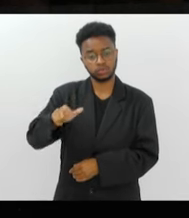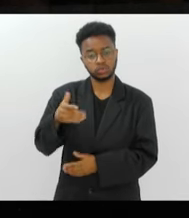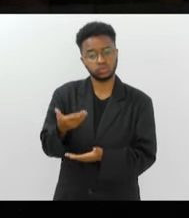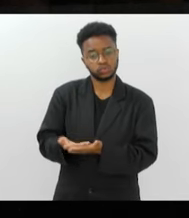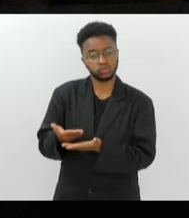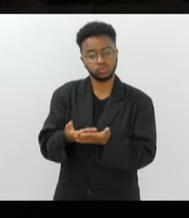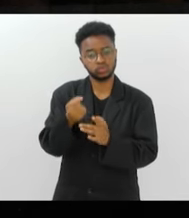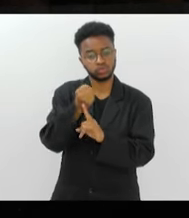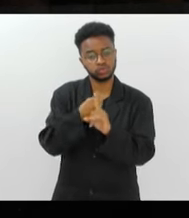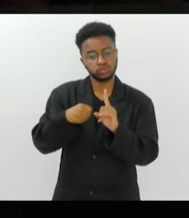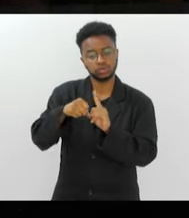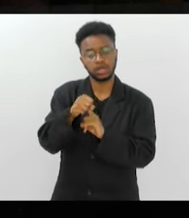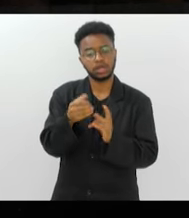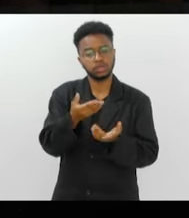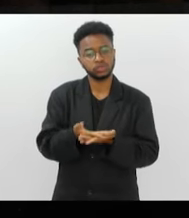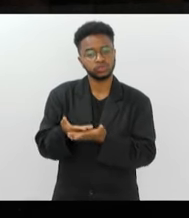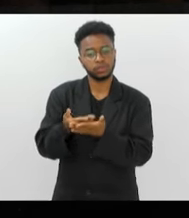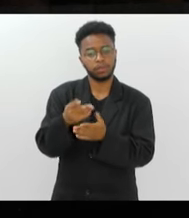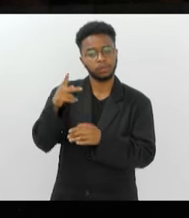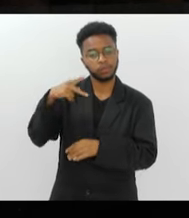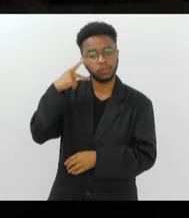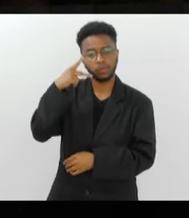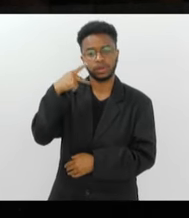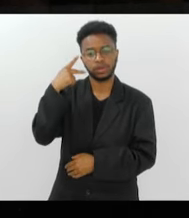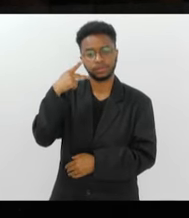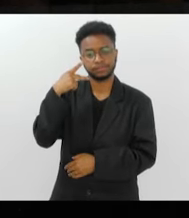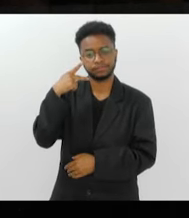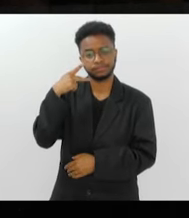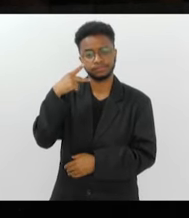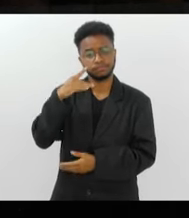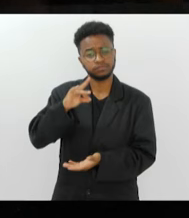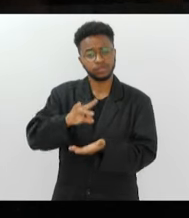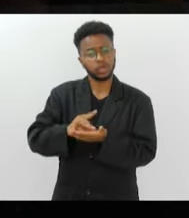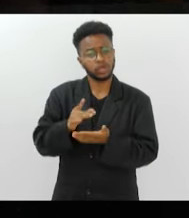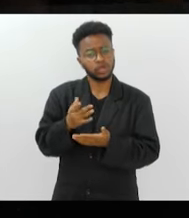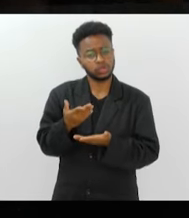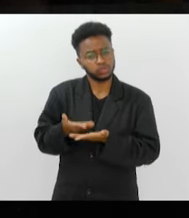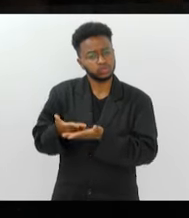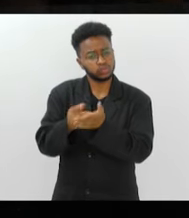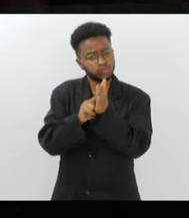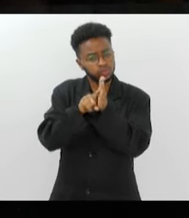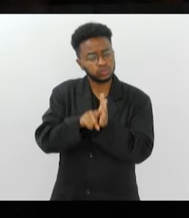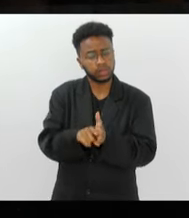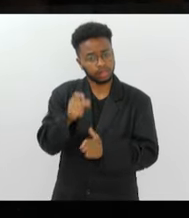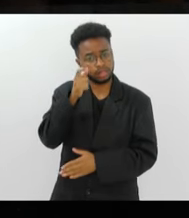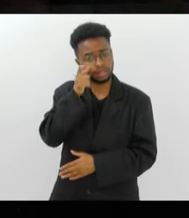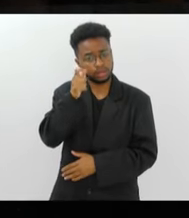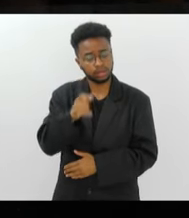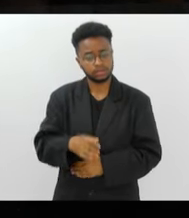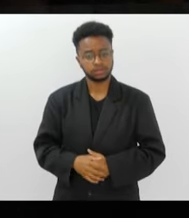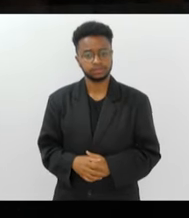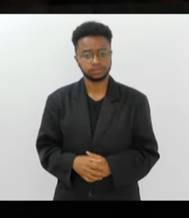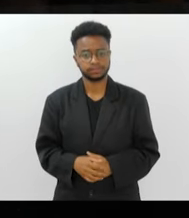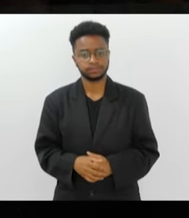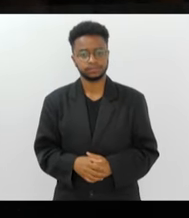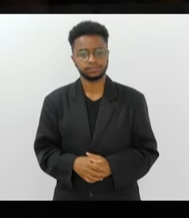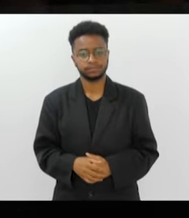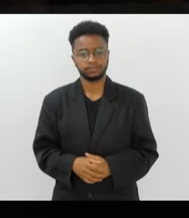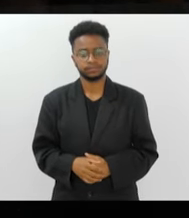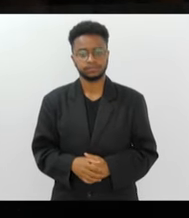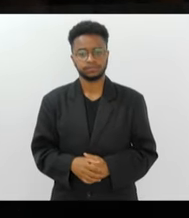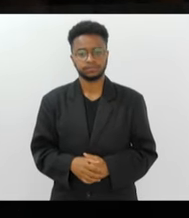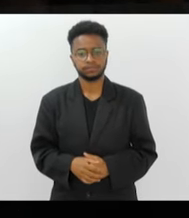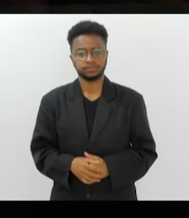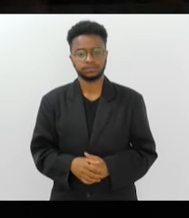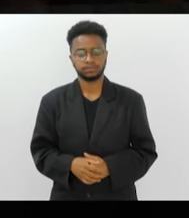politicólogos e estudiosos, vai ser um estudo de caso muito interessante, né? Porque ela